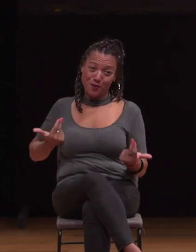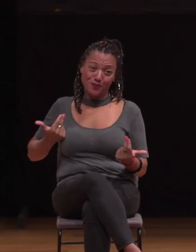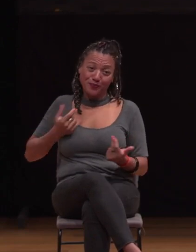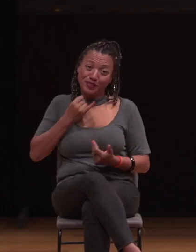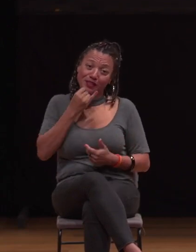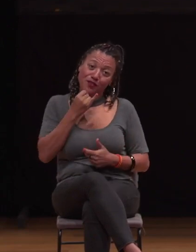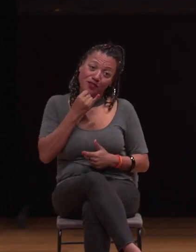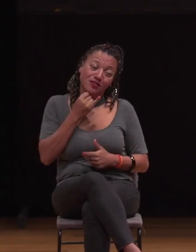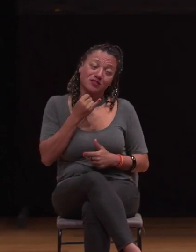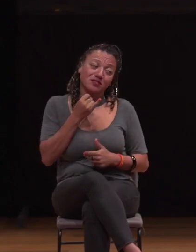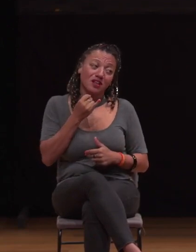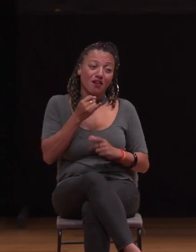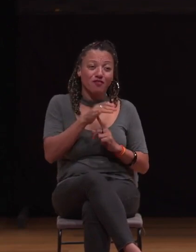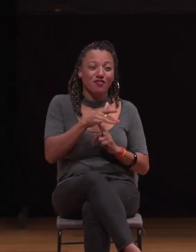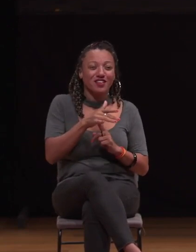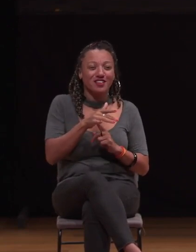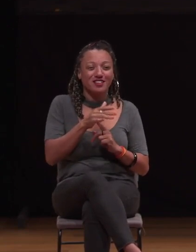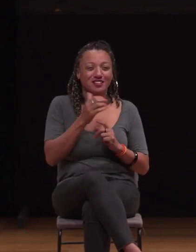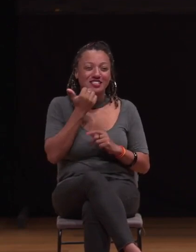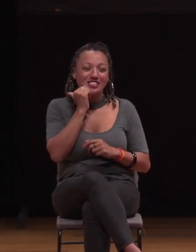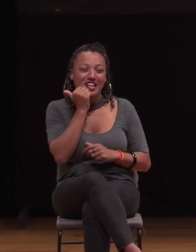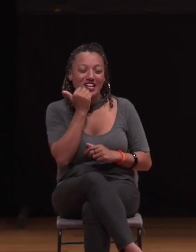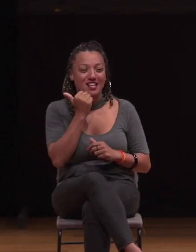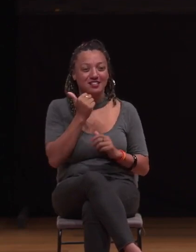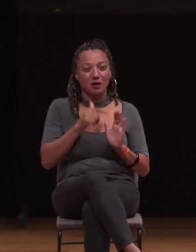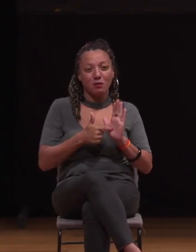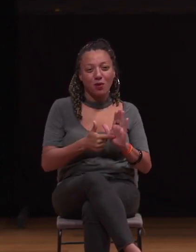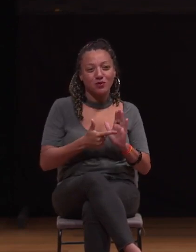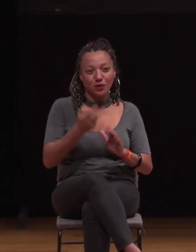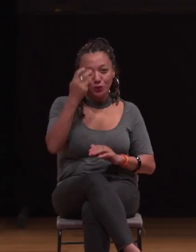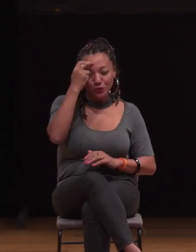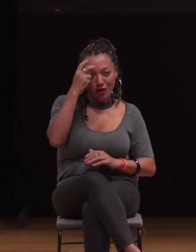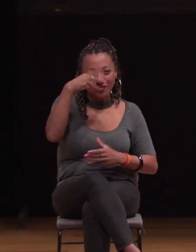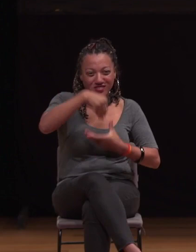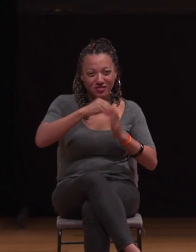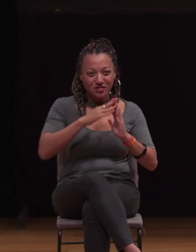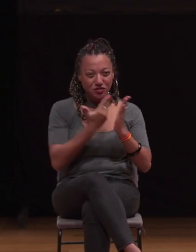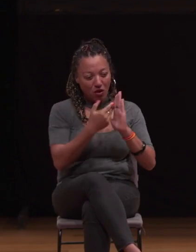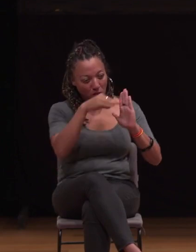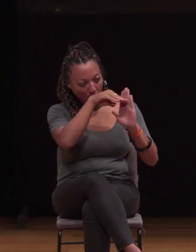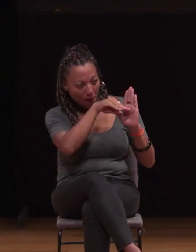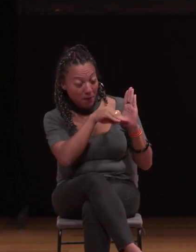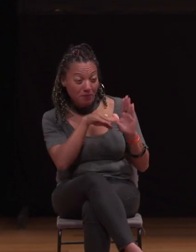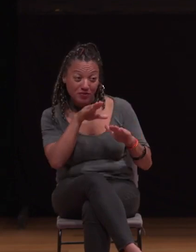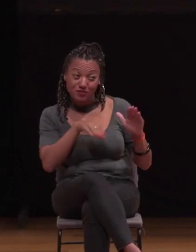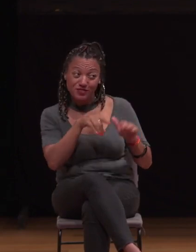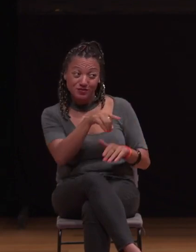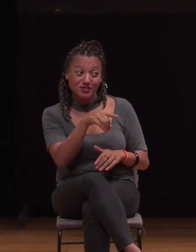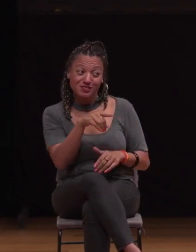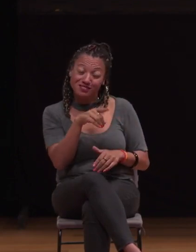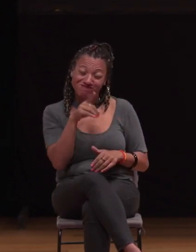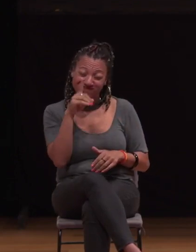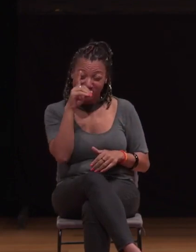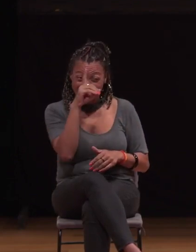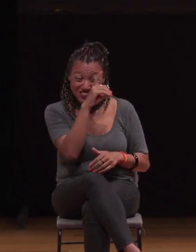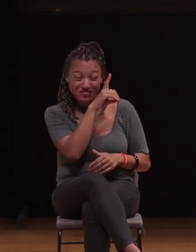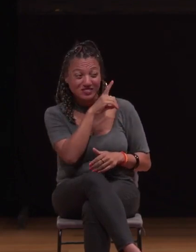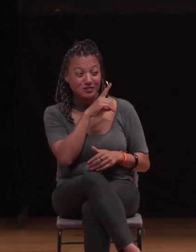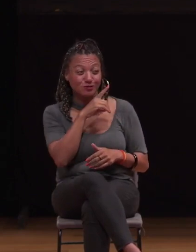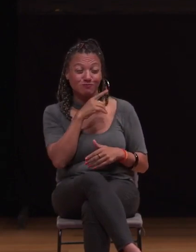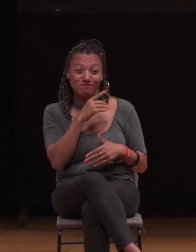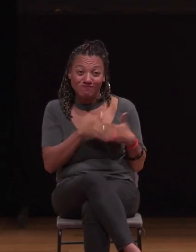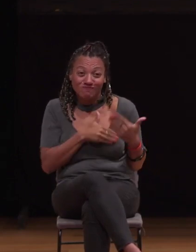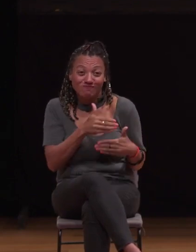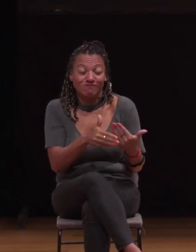Mostra Cultural, todos esses eventos que as escolas costumam promover. Mas é isso, a gente ainda, e acho que